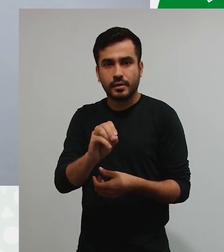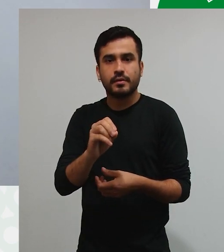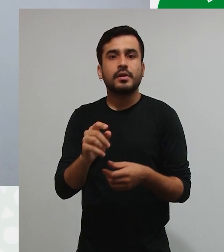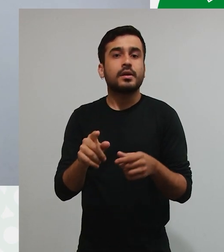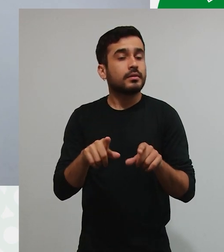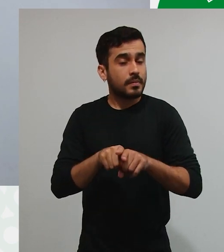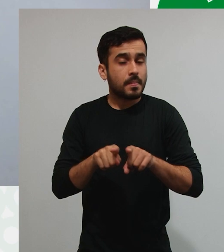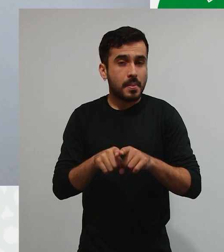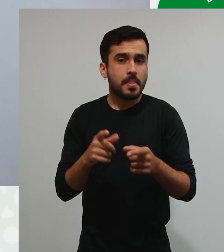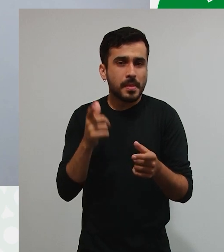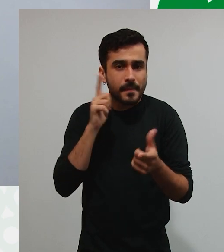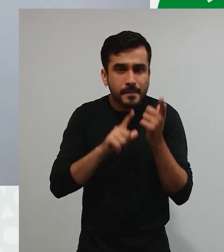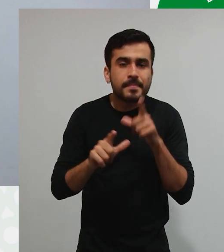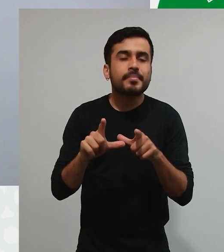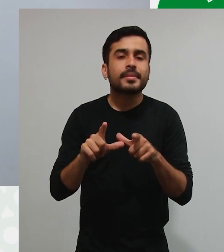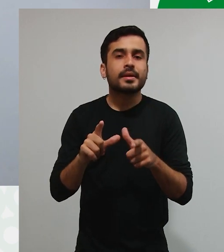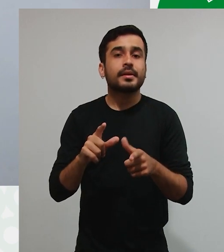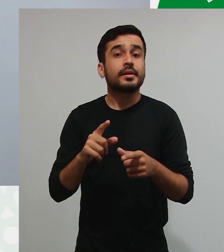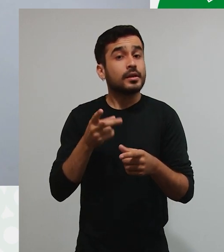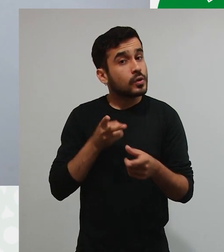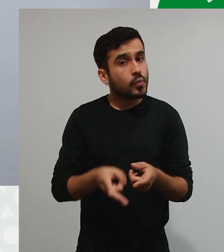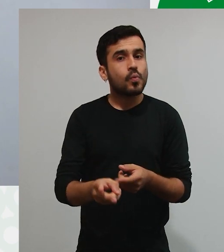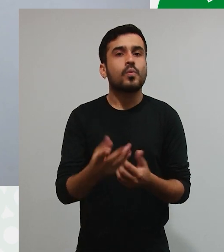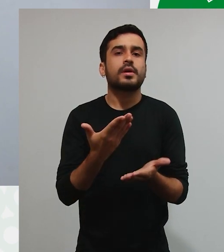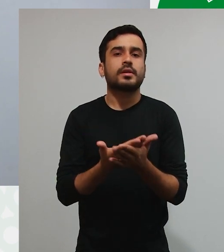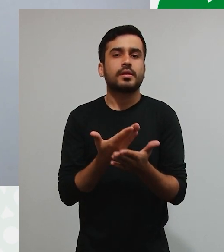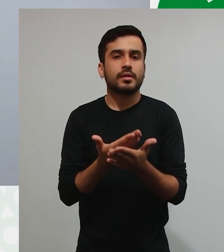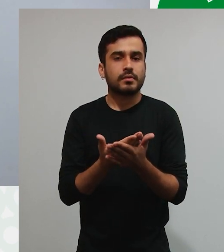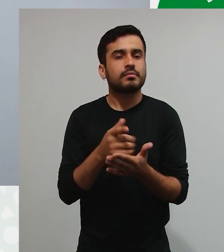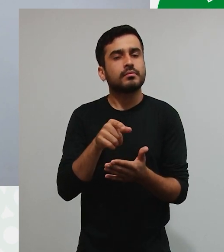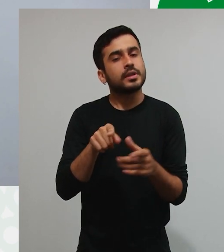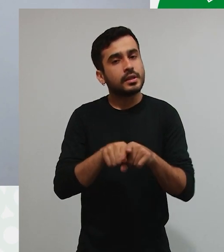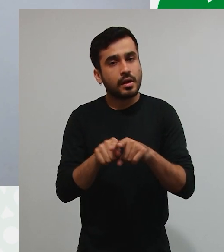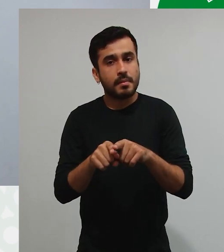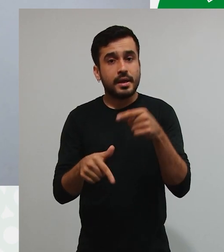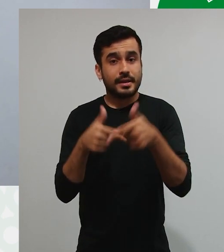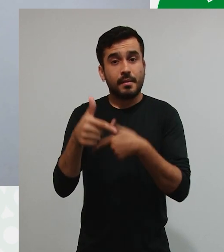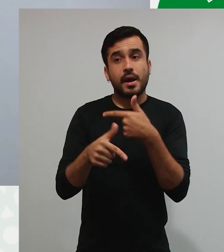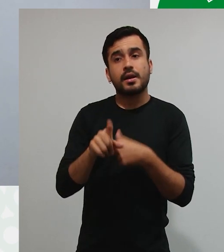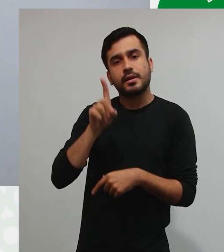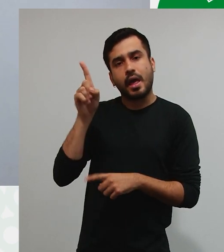inovar sempre. Aí depois eu fiz o ensino médio pelo